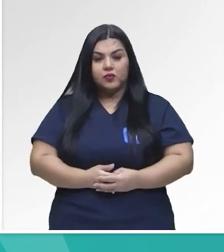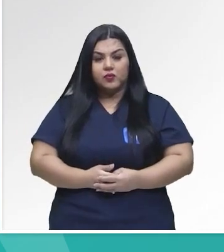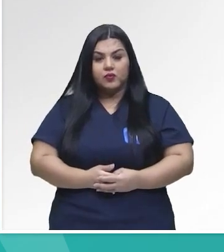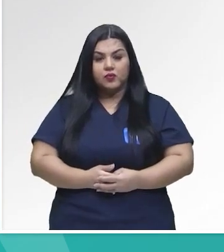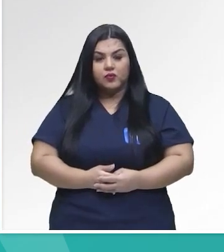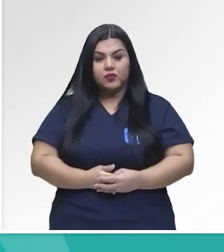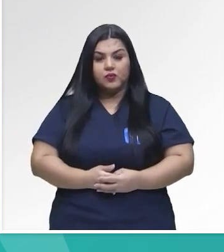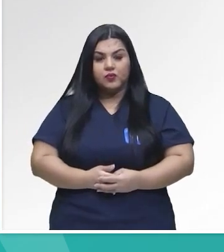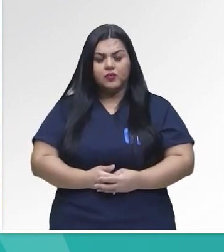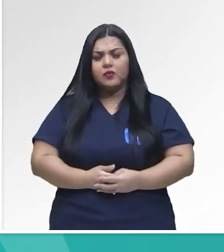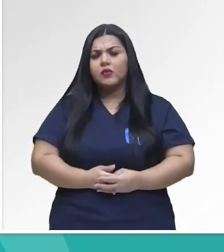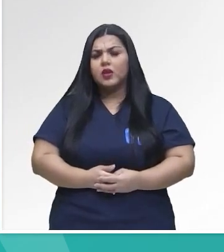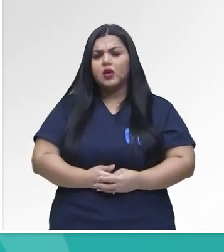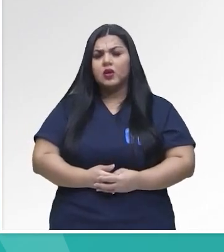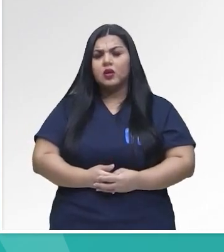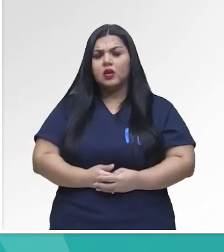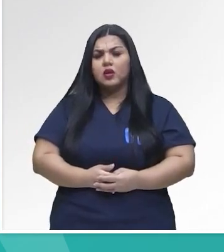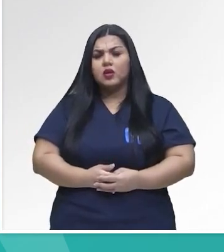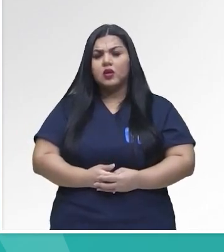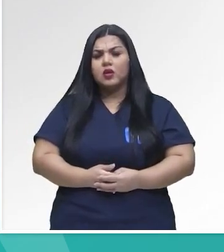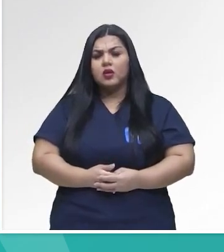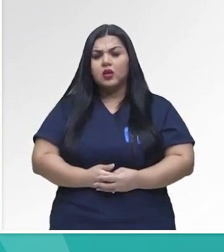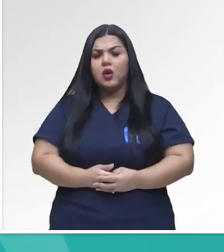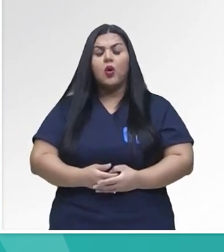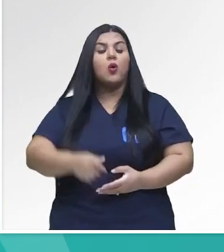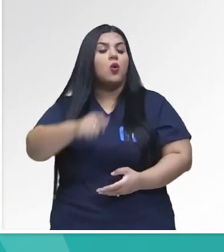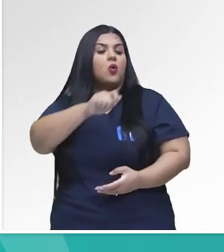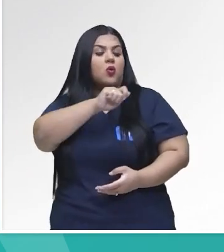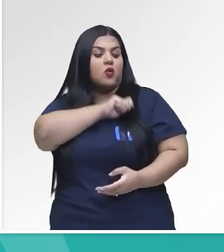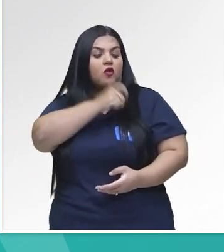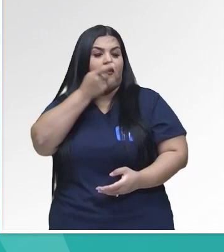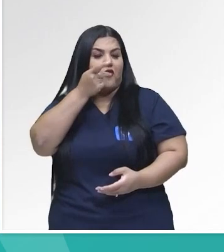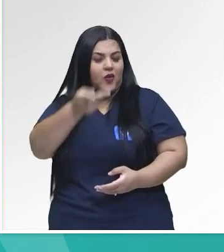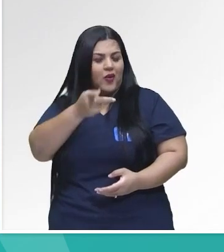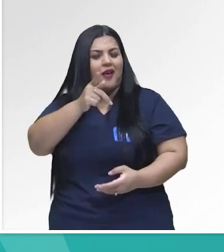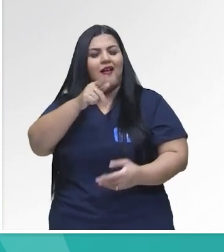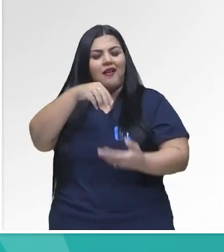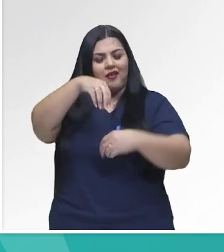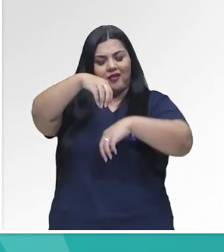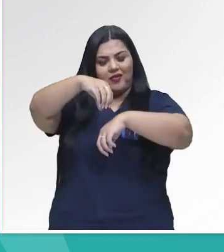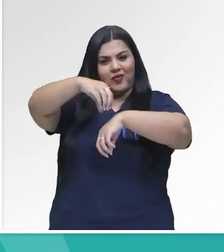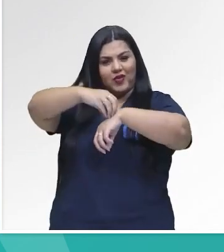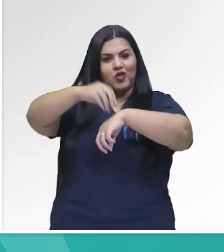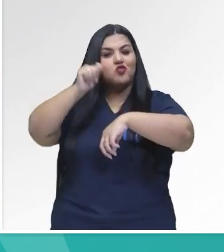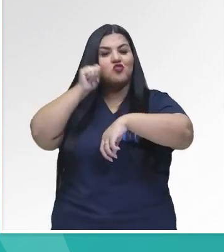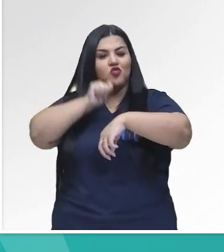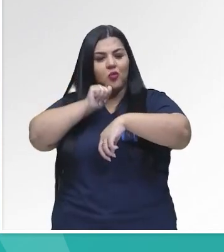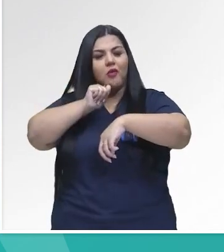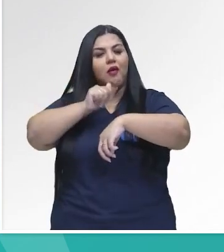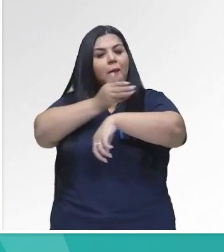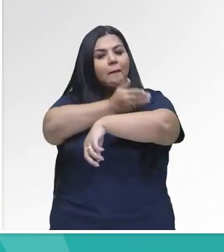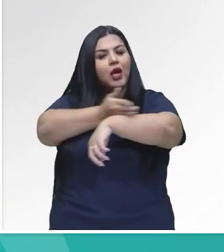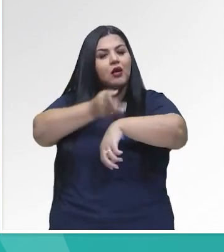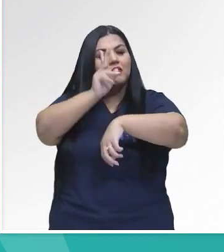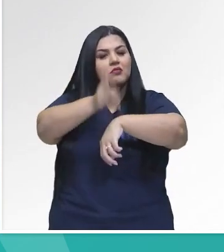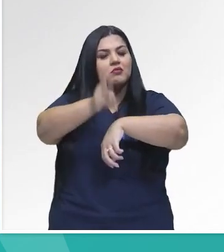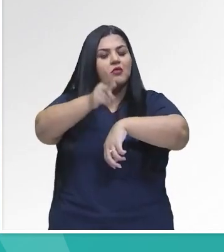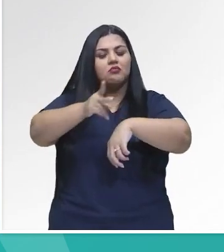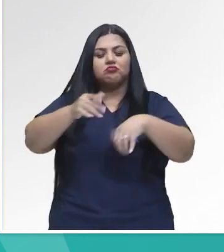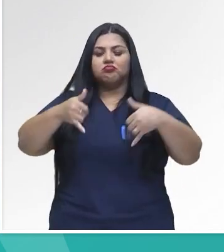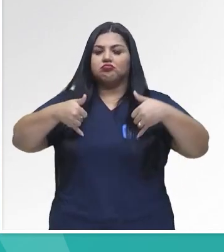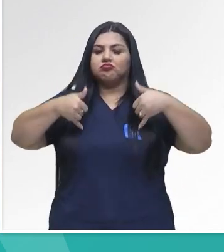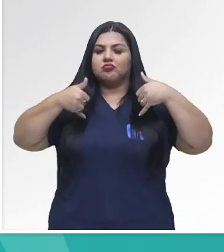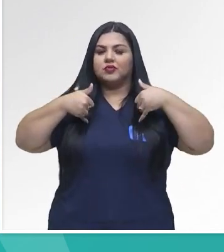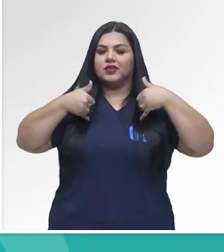o aluno falou, a dama branca, ela é muito vaidosa. Então, a dama branca sempre se posiciona na